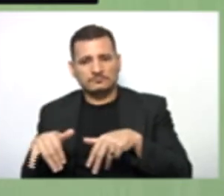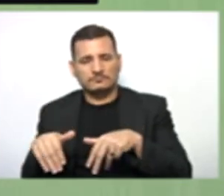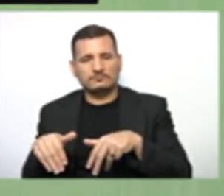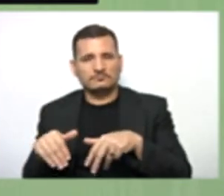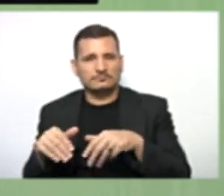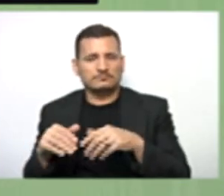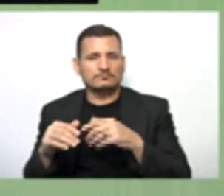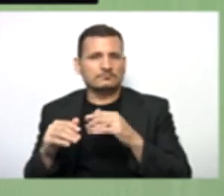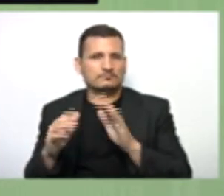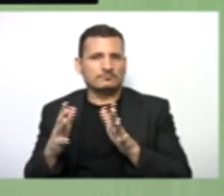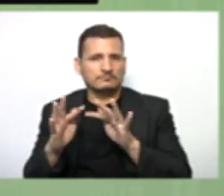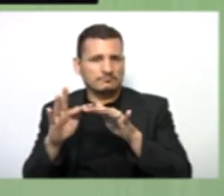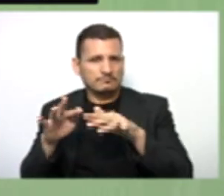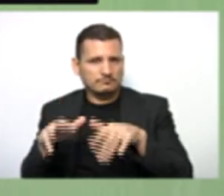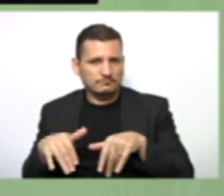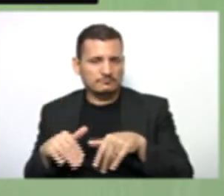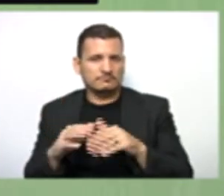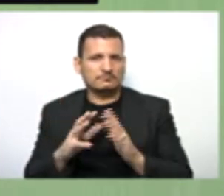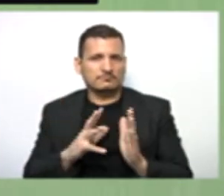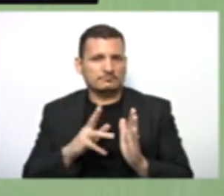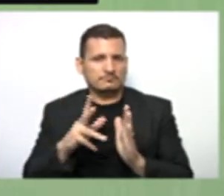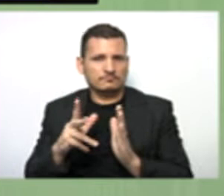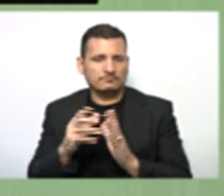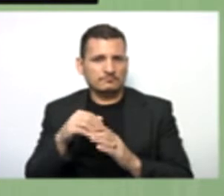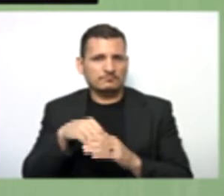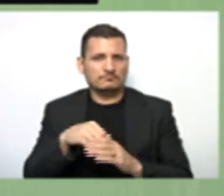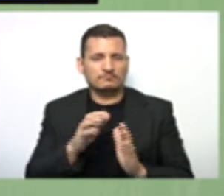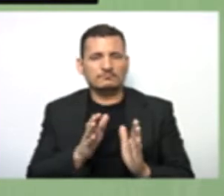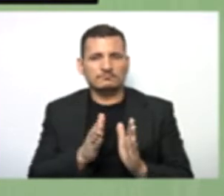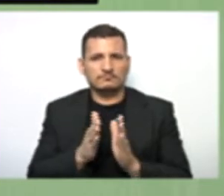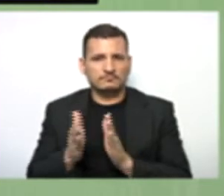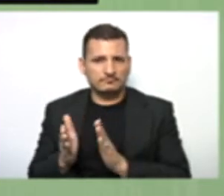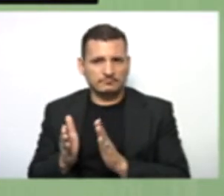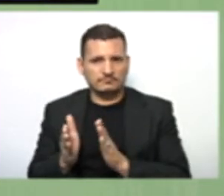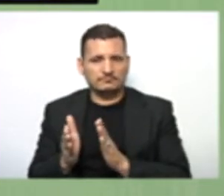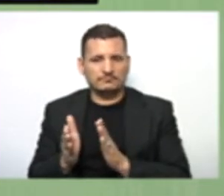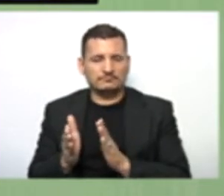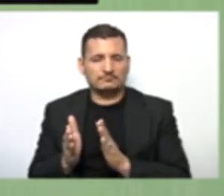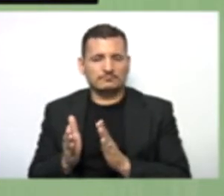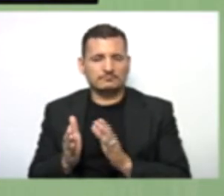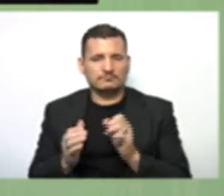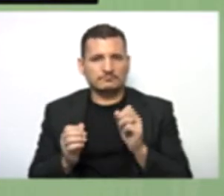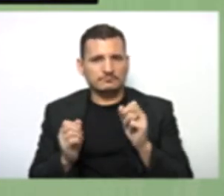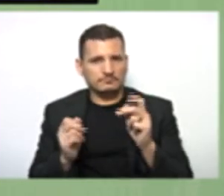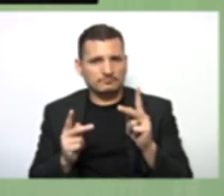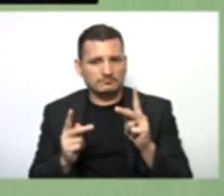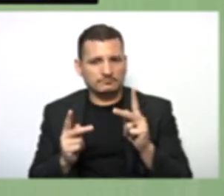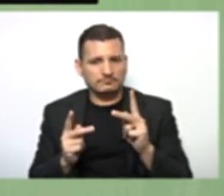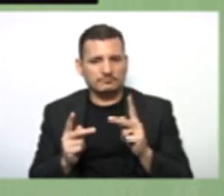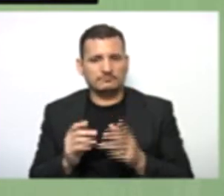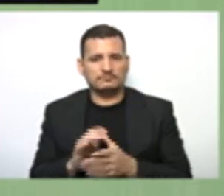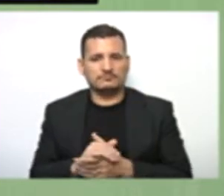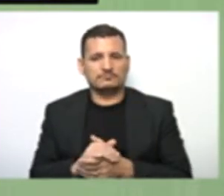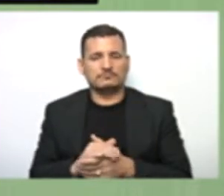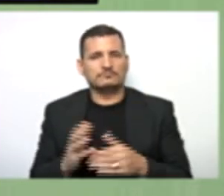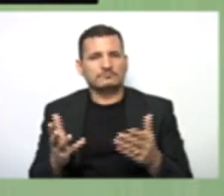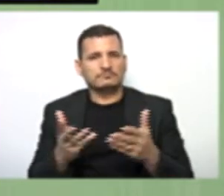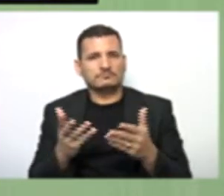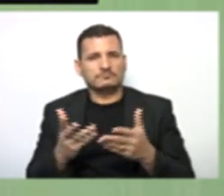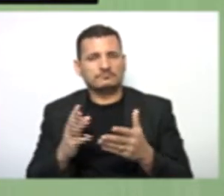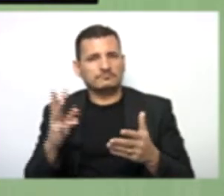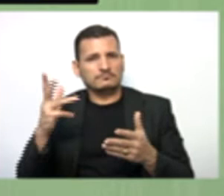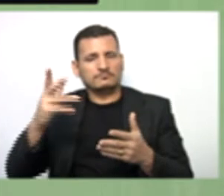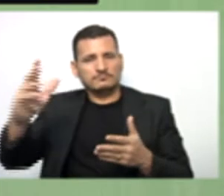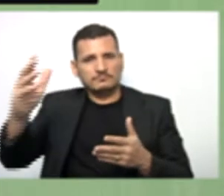foi finalizada as ações que esse processo estava executando. Ok? Ok, todo mundo agora vai entender, né, professor? Quando